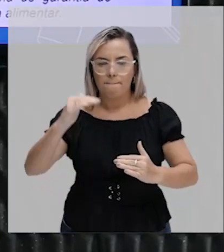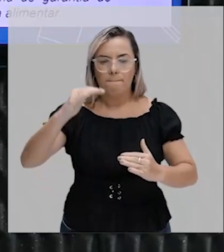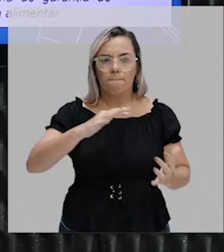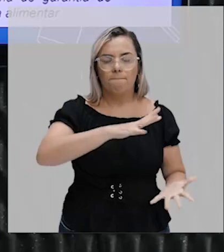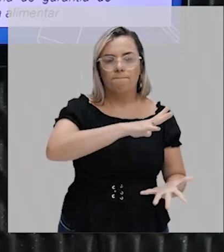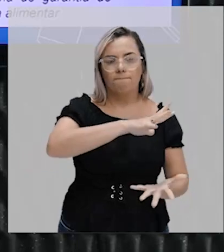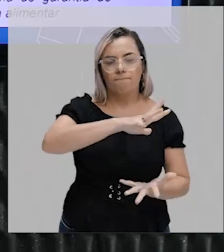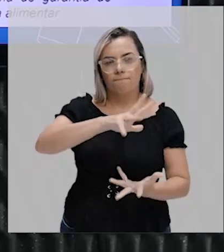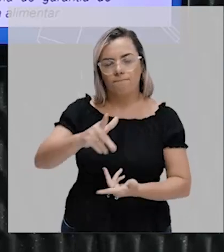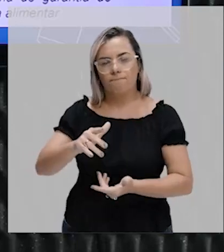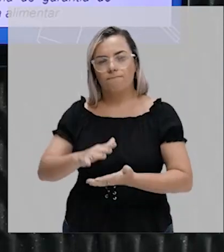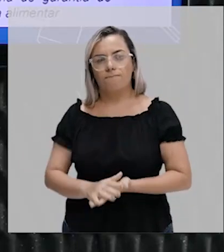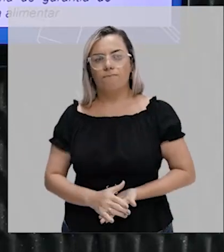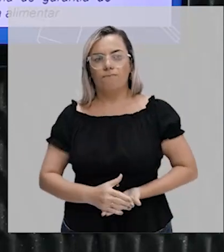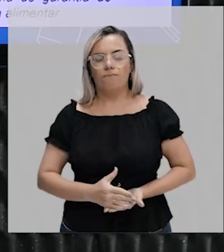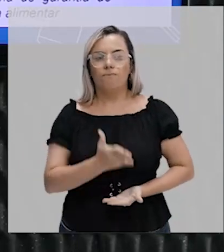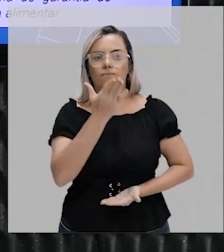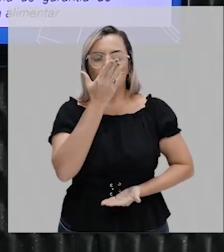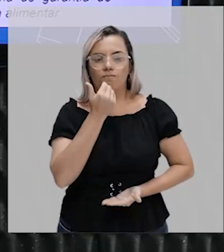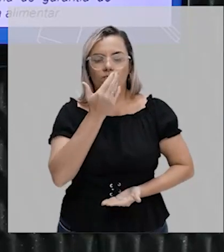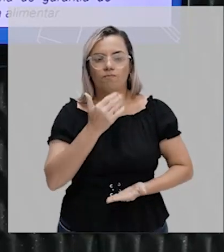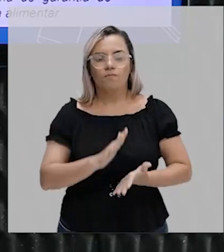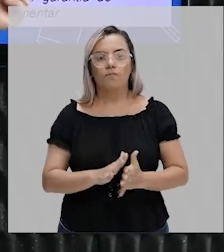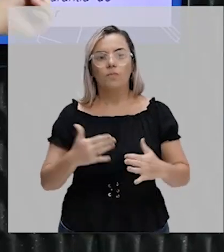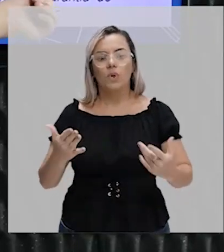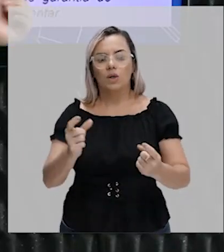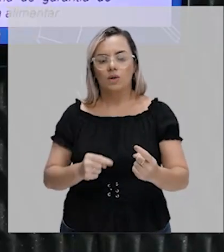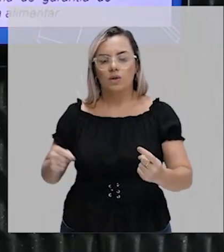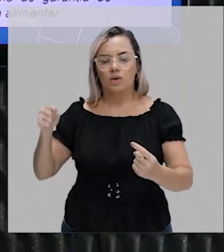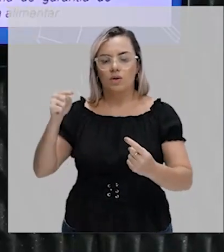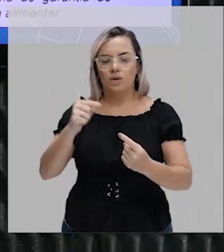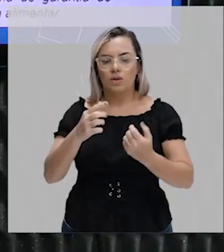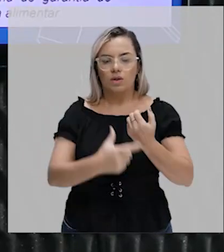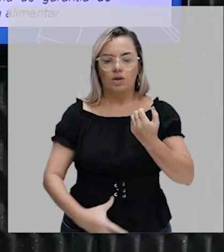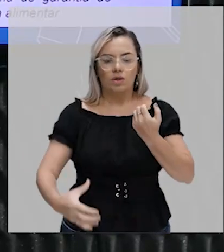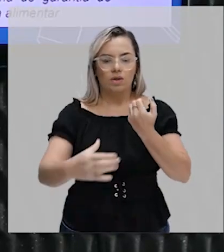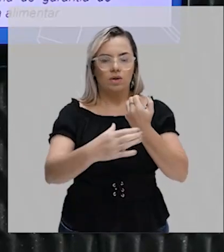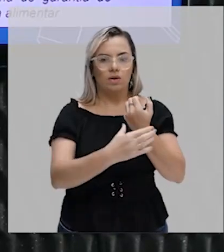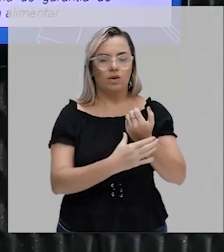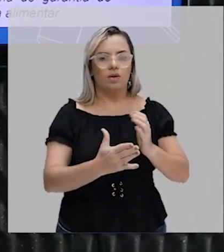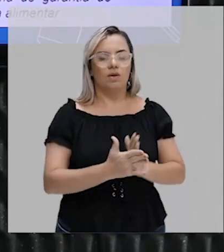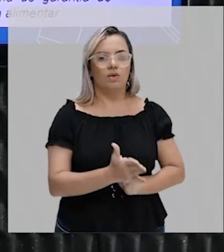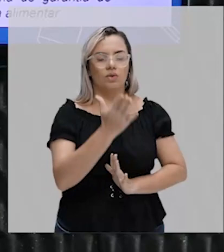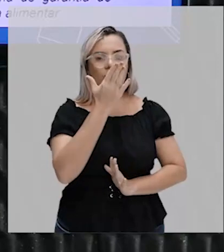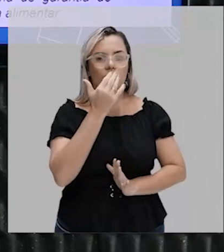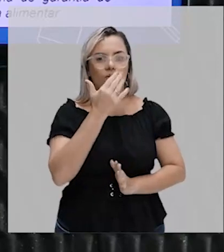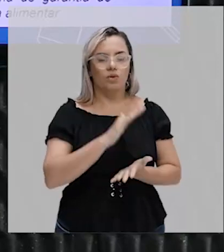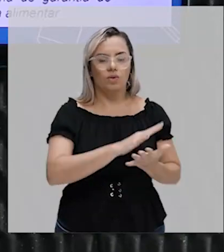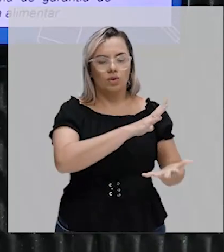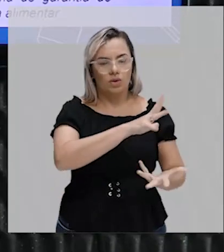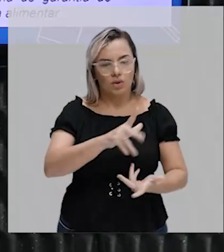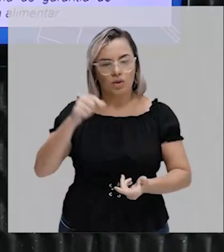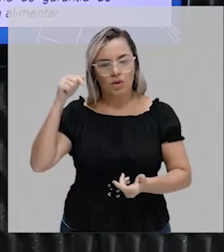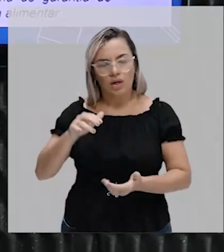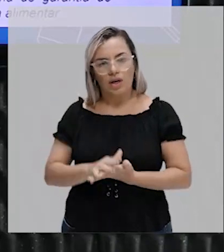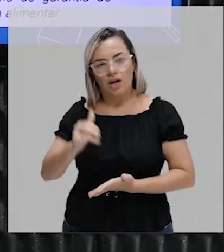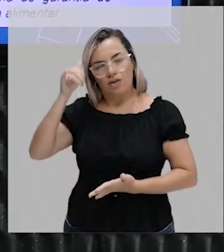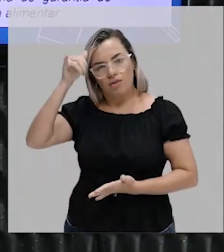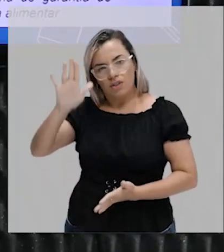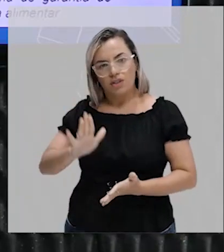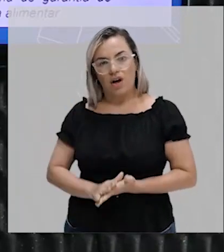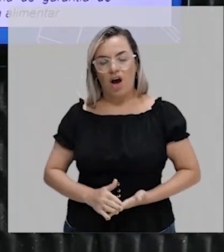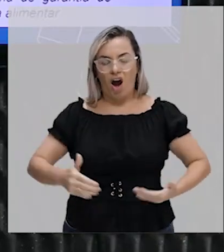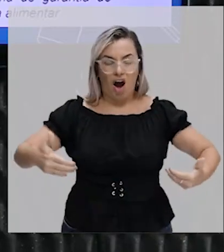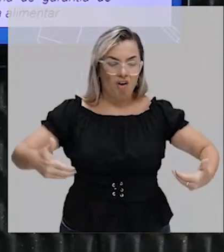mundial, com o objetivo de qual, Marcos? Garantir a segurança alimentar, ou seja, combater a fome no mundo, galera,